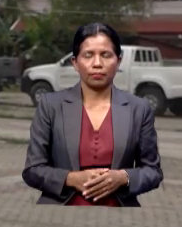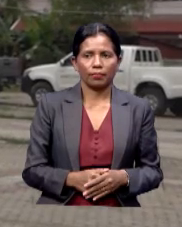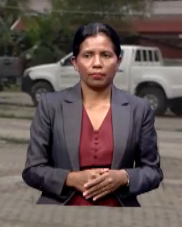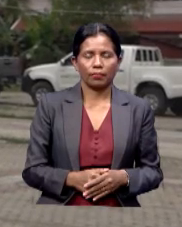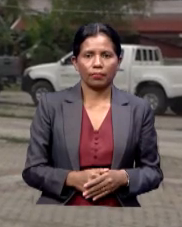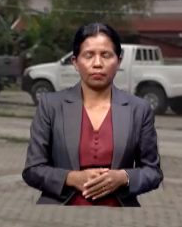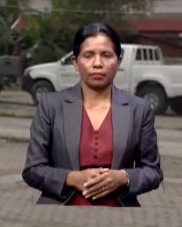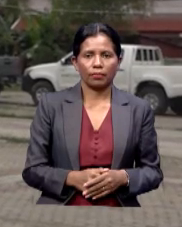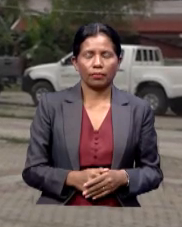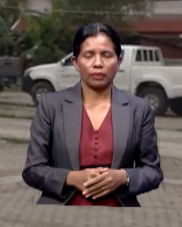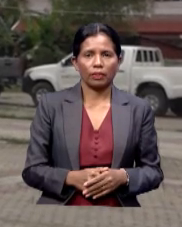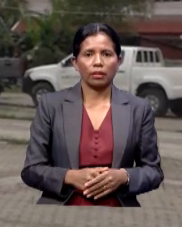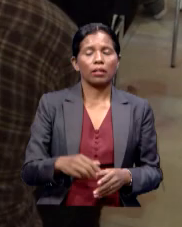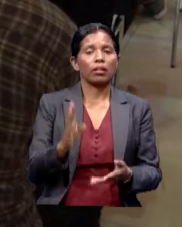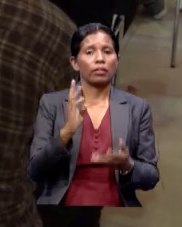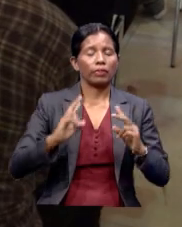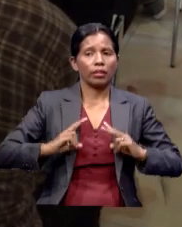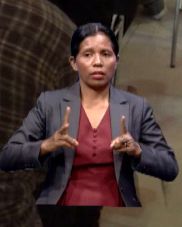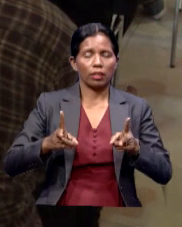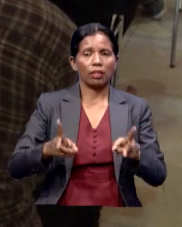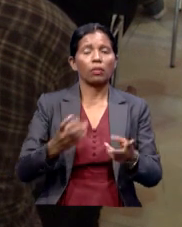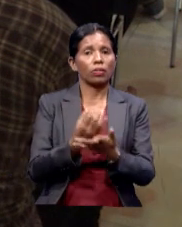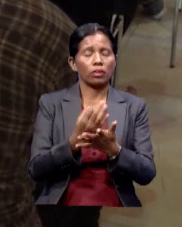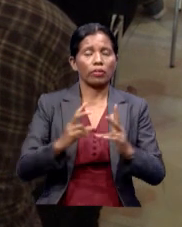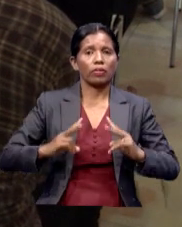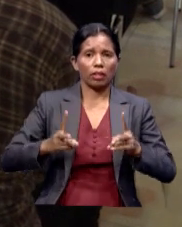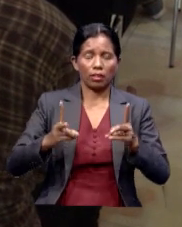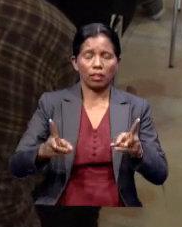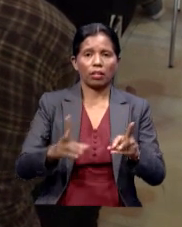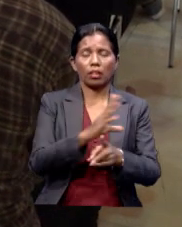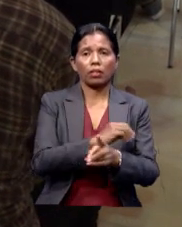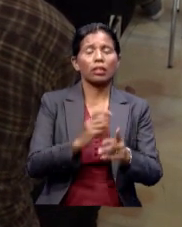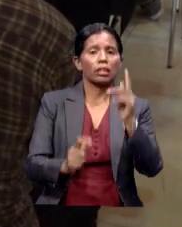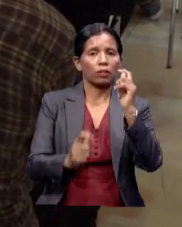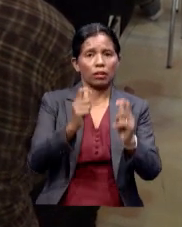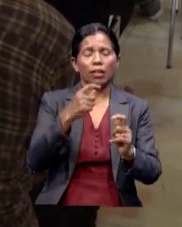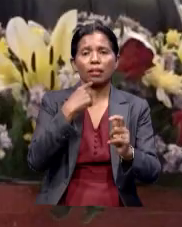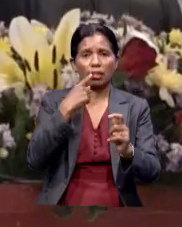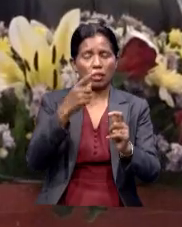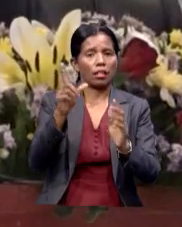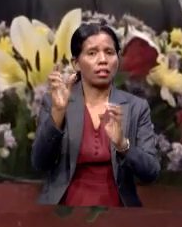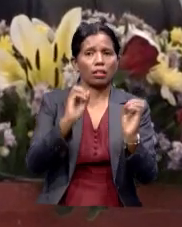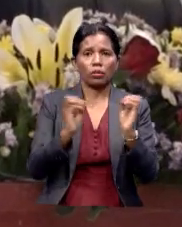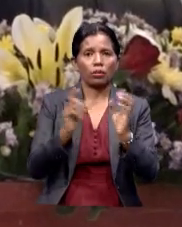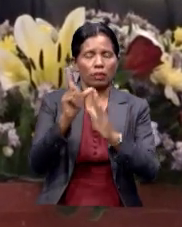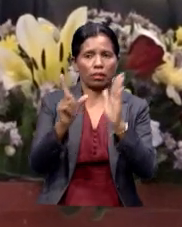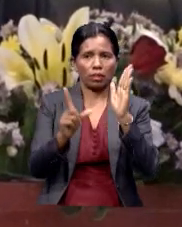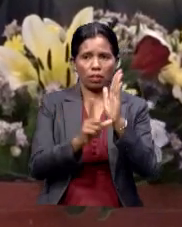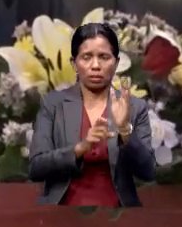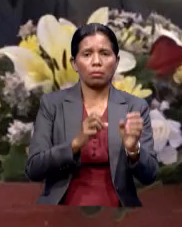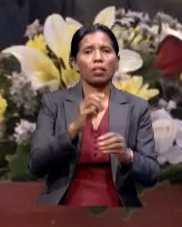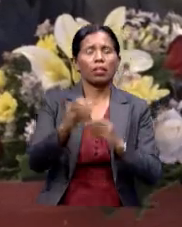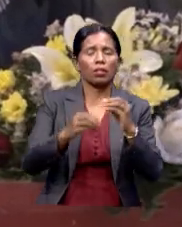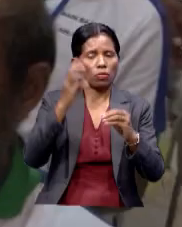Fundo Veterano Bilhão Ida, nebe fuenda lais tribunal recurso, considera inconstitucional sai preocupação ba veterano balun e